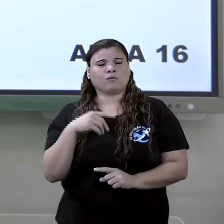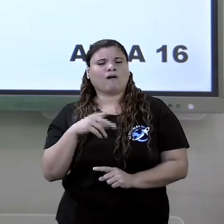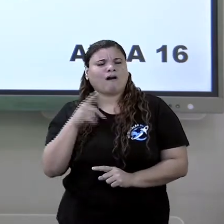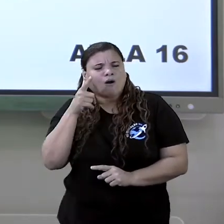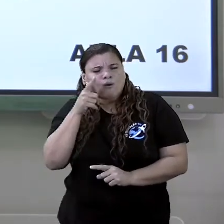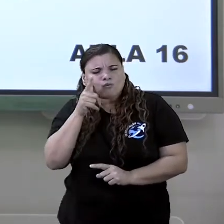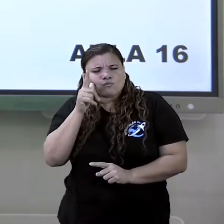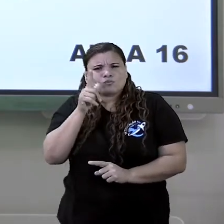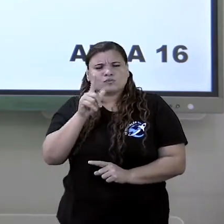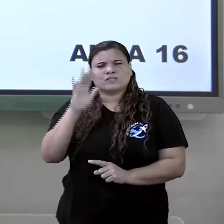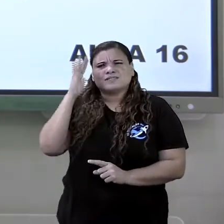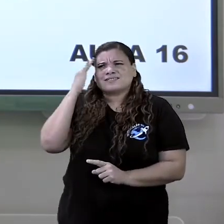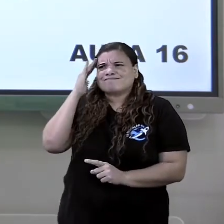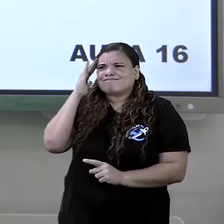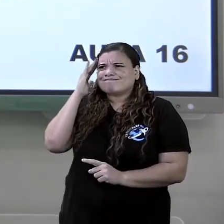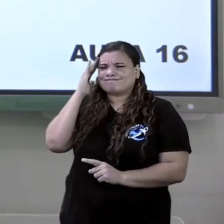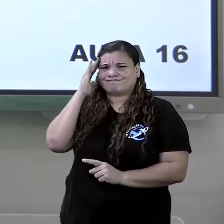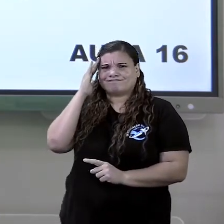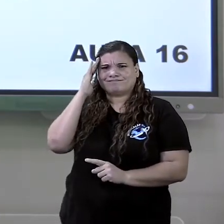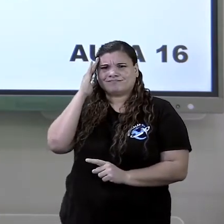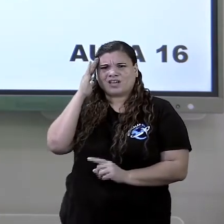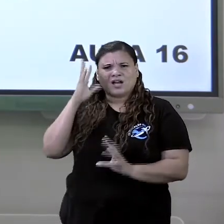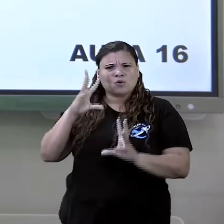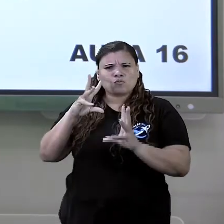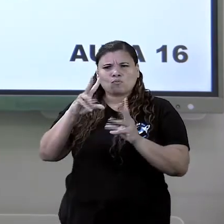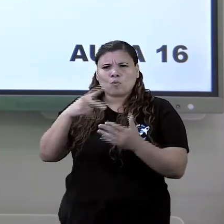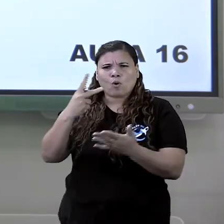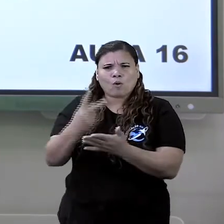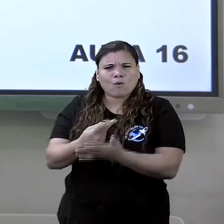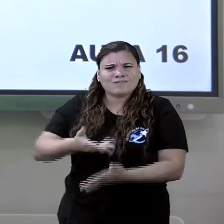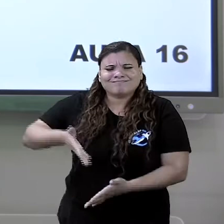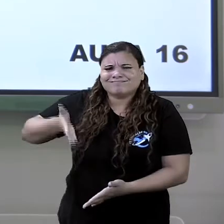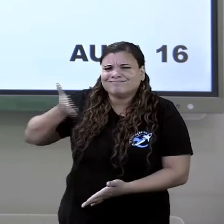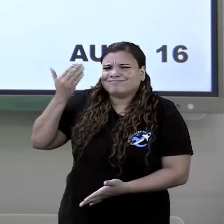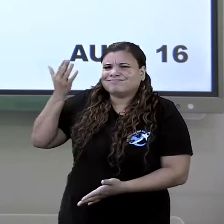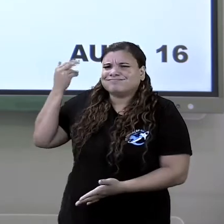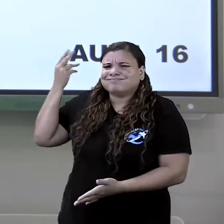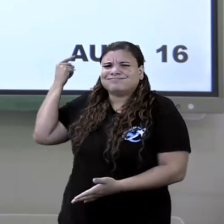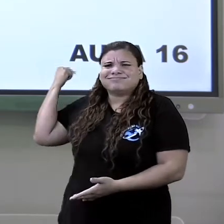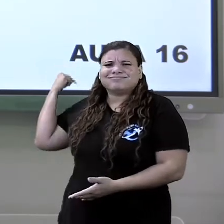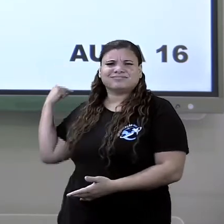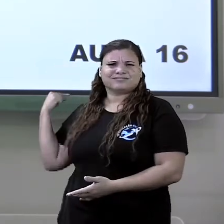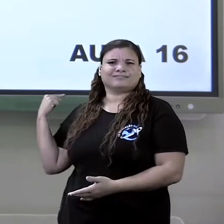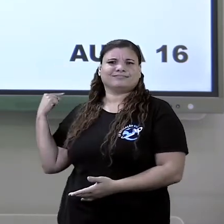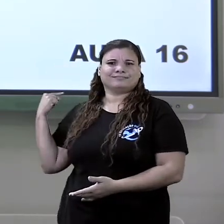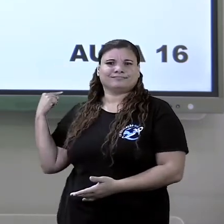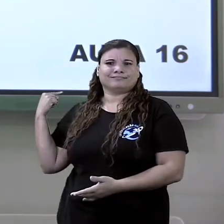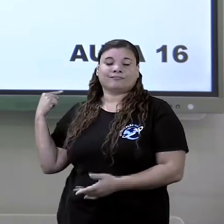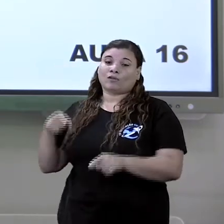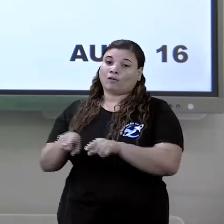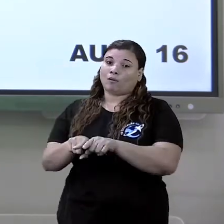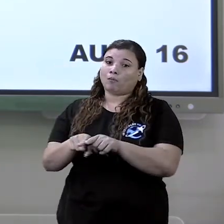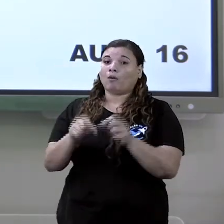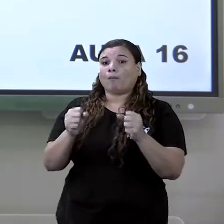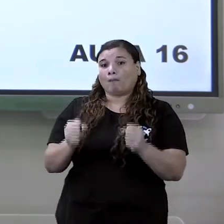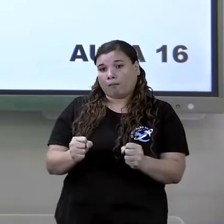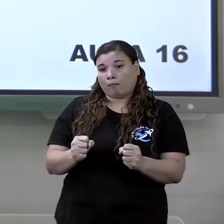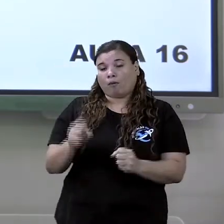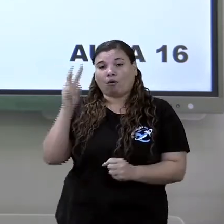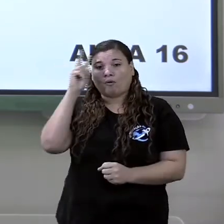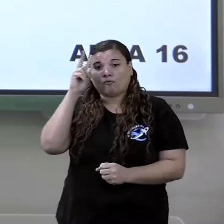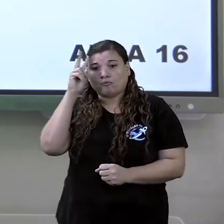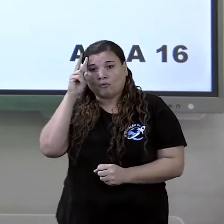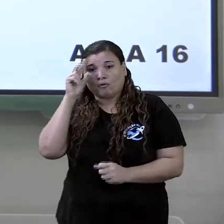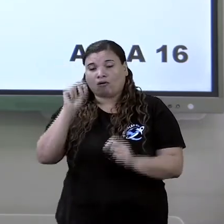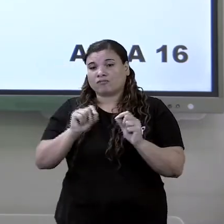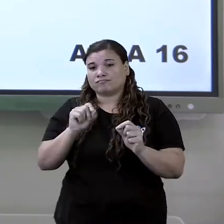que antecederam a nossa existência, não é isso mesmo? História talvez de uma cidade, história talvez